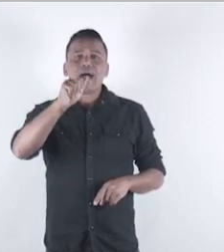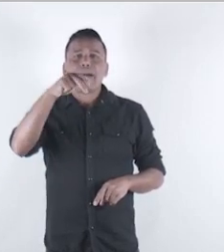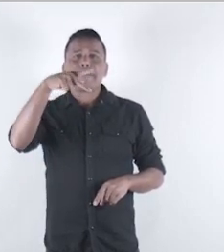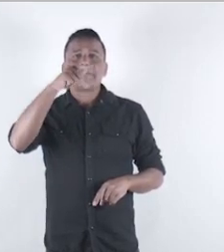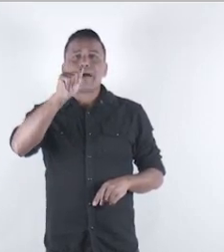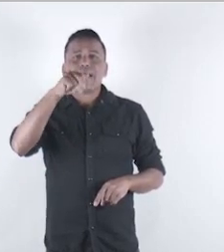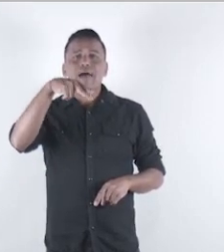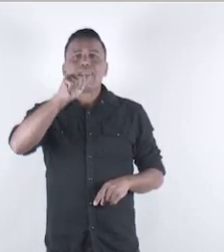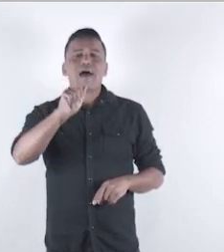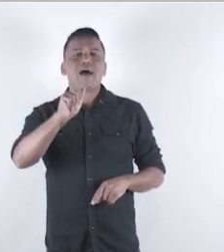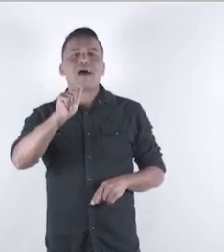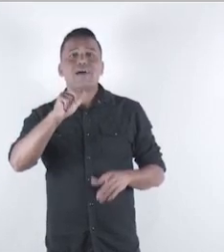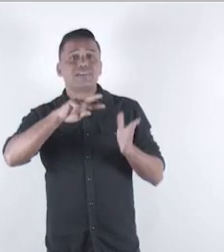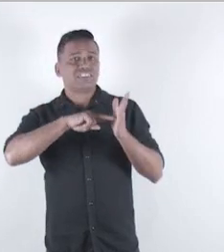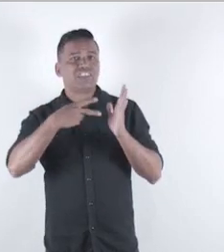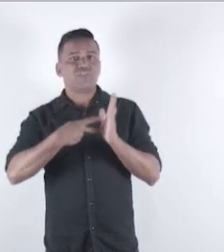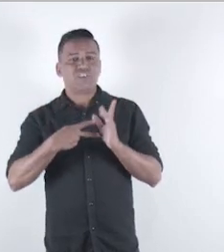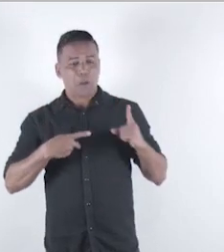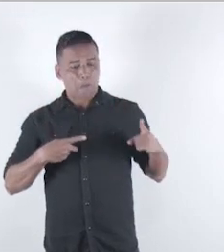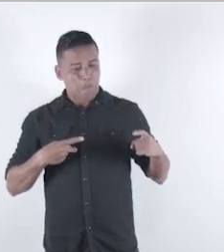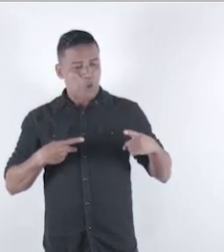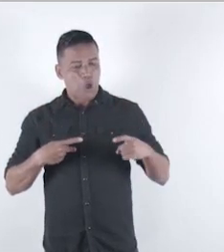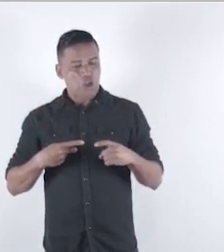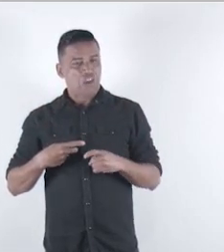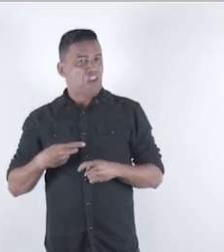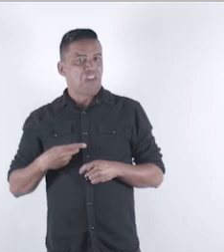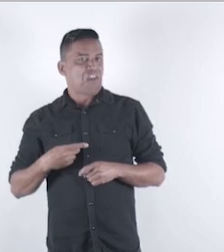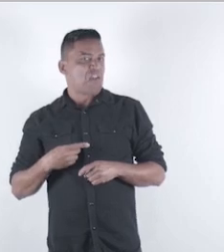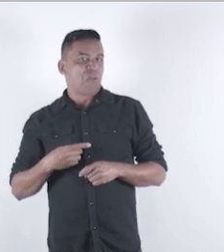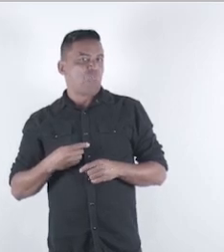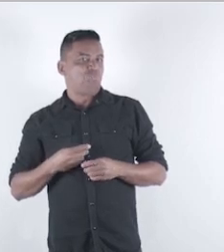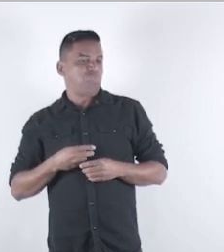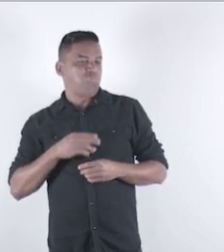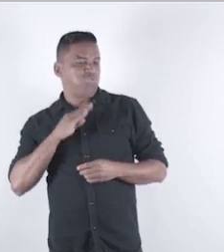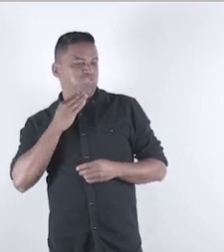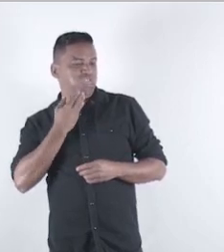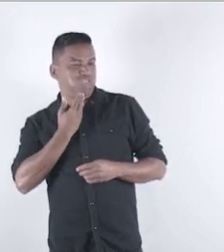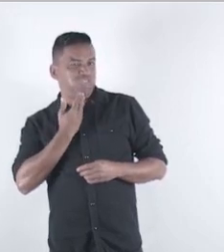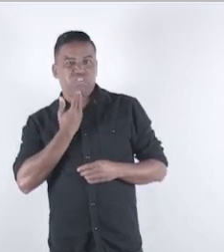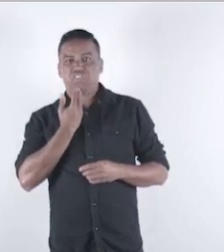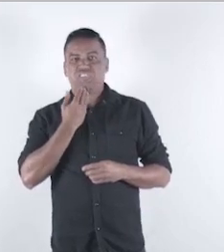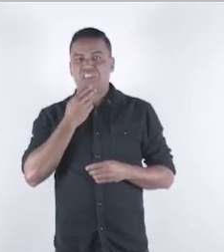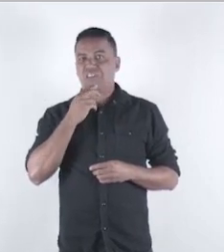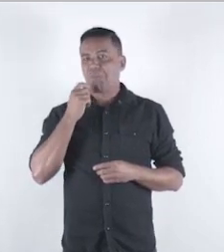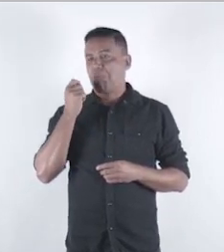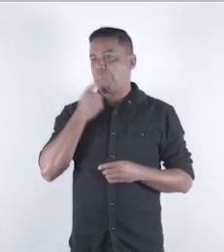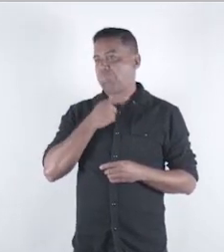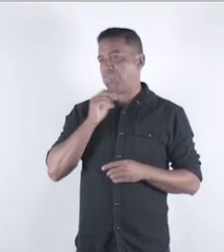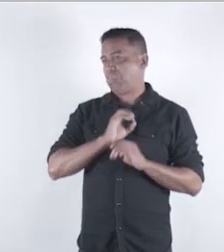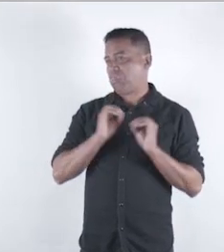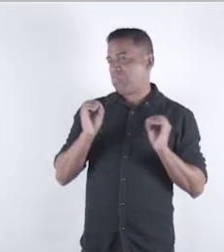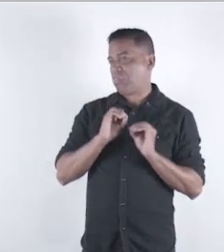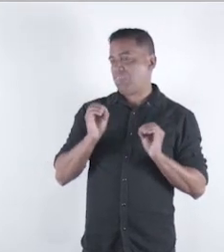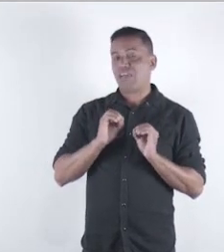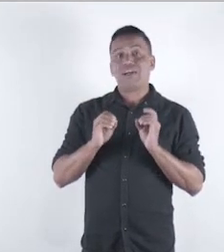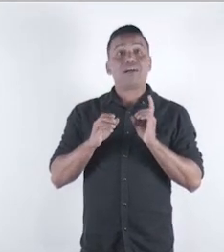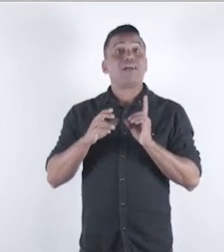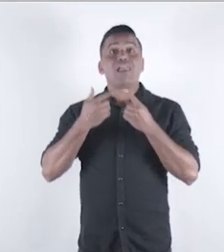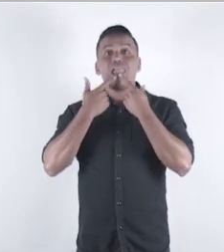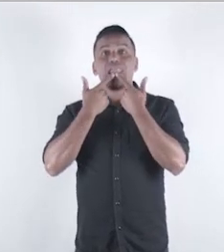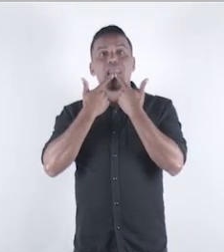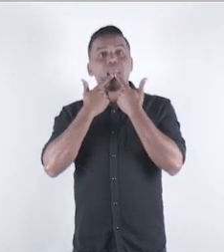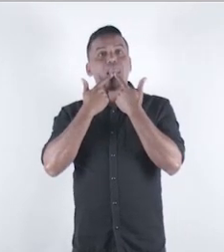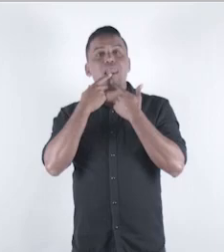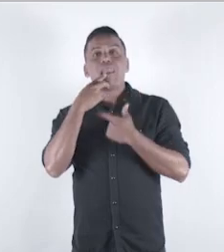que significa minhoquinha desbotada e sem graça numa língua indígena. Mas vou te chamar só